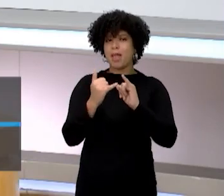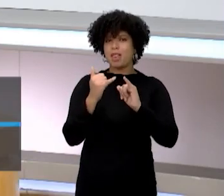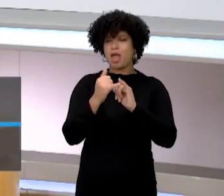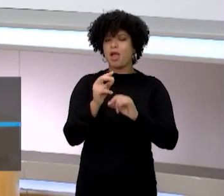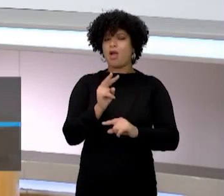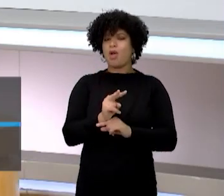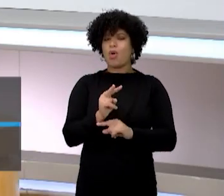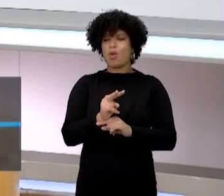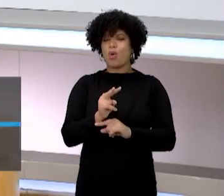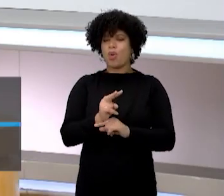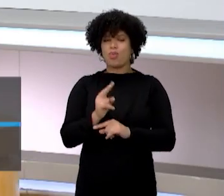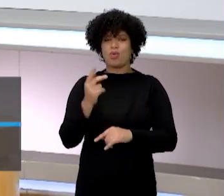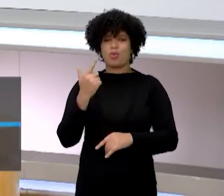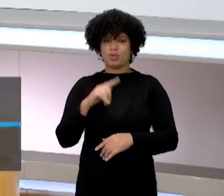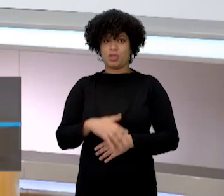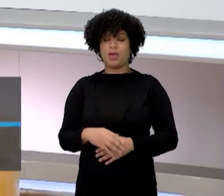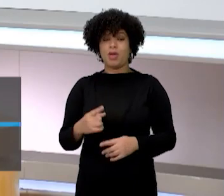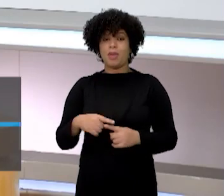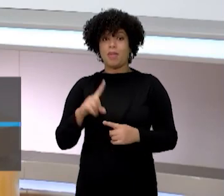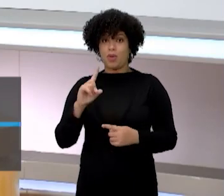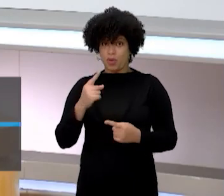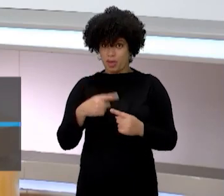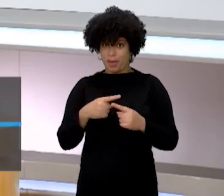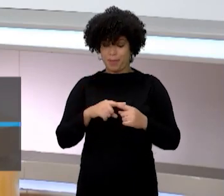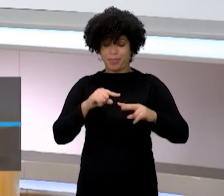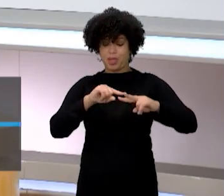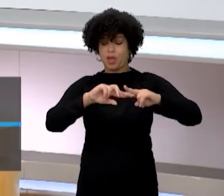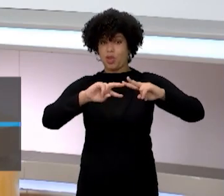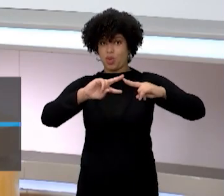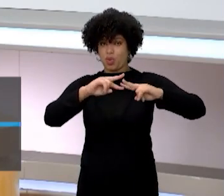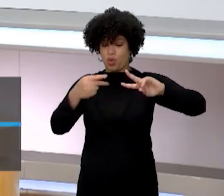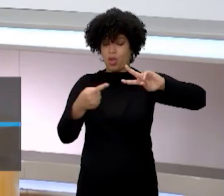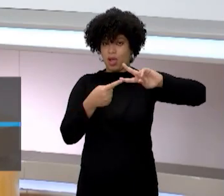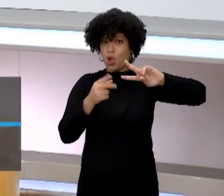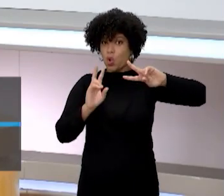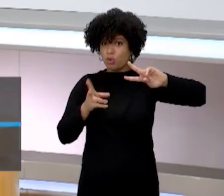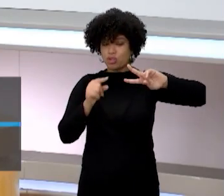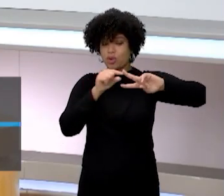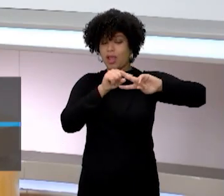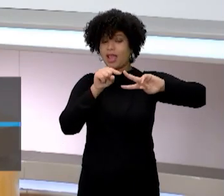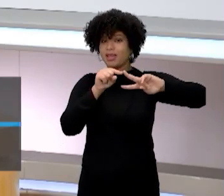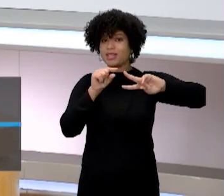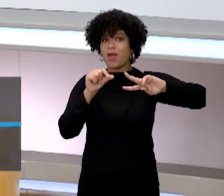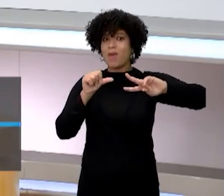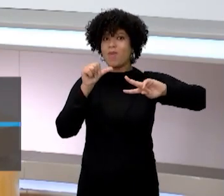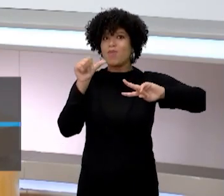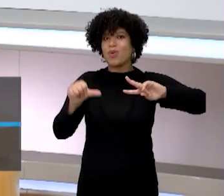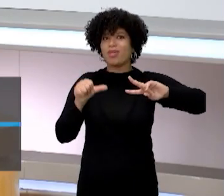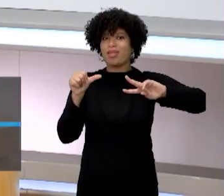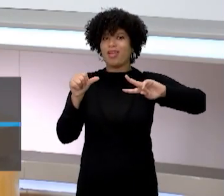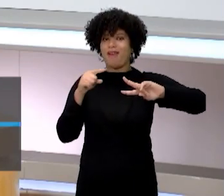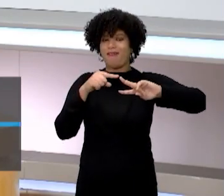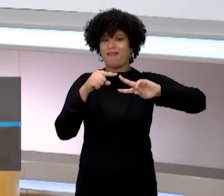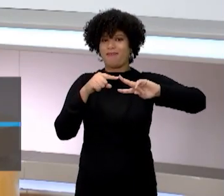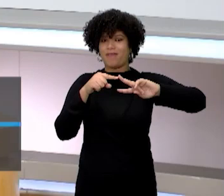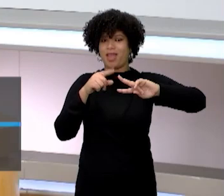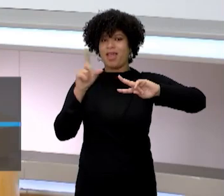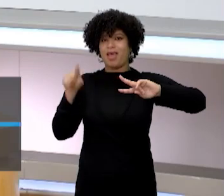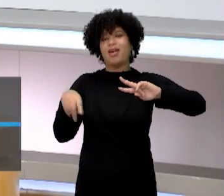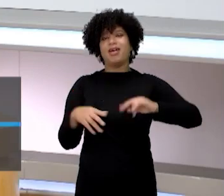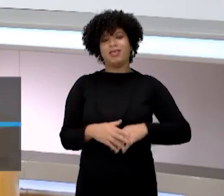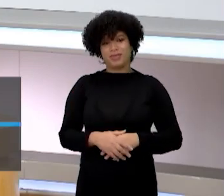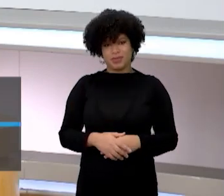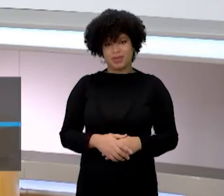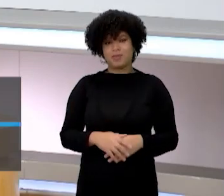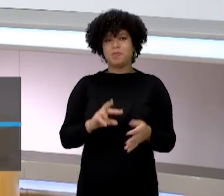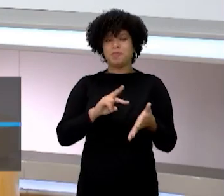semi-conservativa. Eu conservo uma das fitas do meu DNA original e eu faço a duplicação. E aí